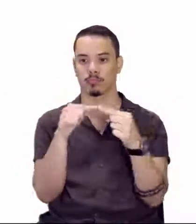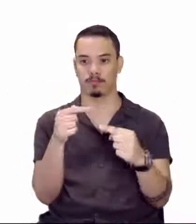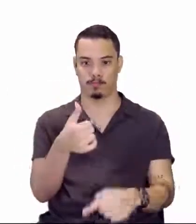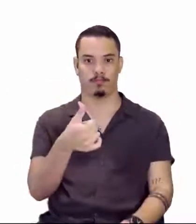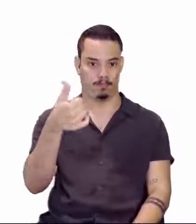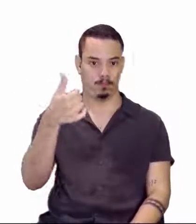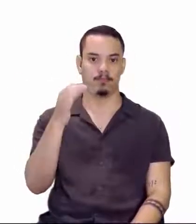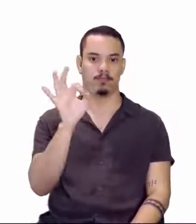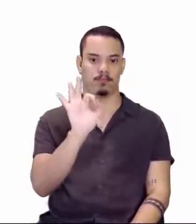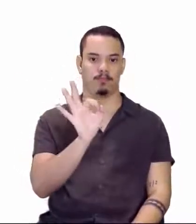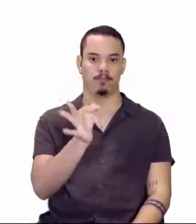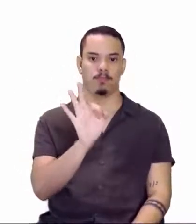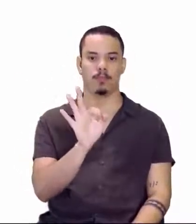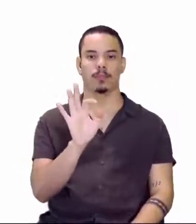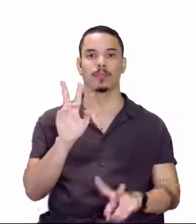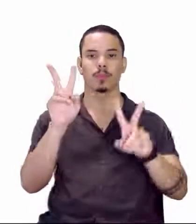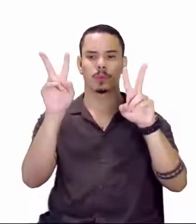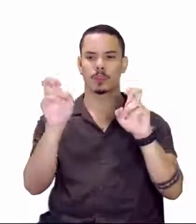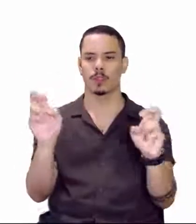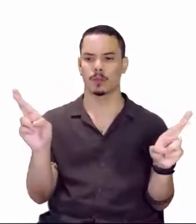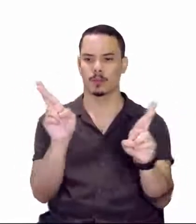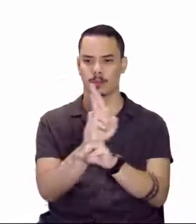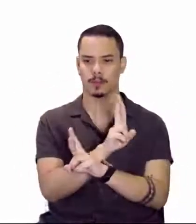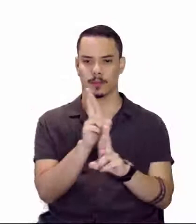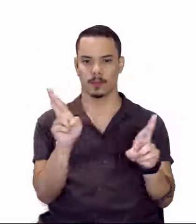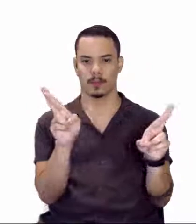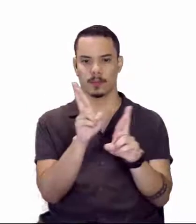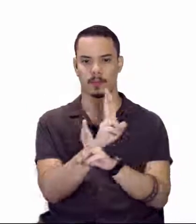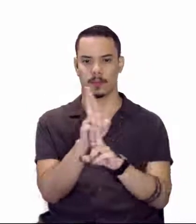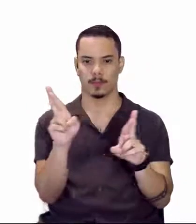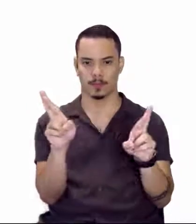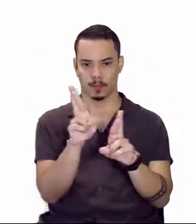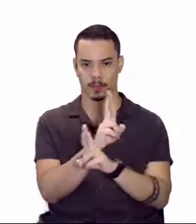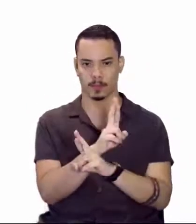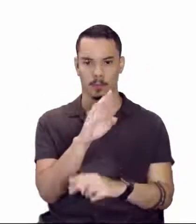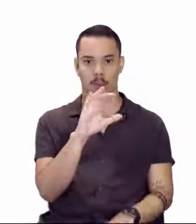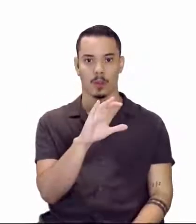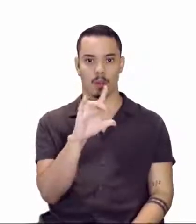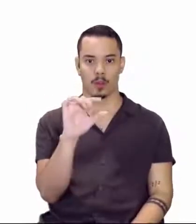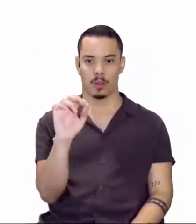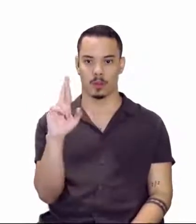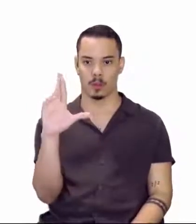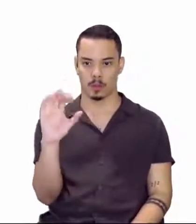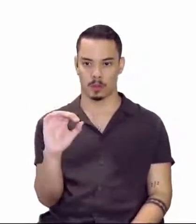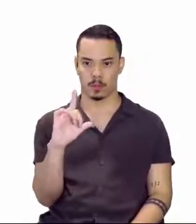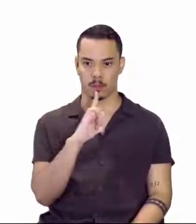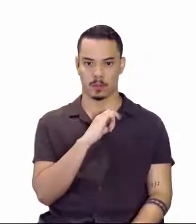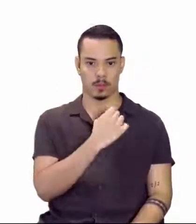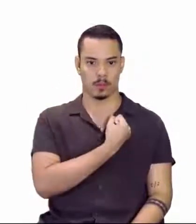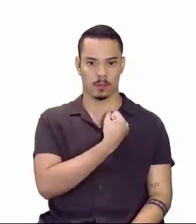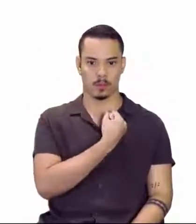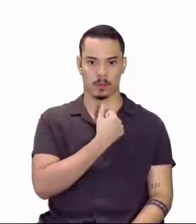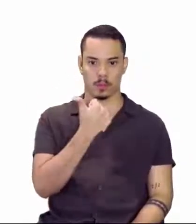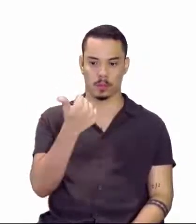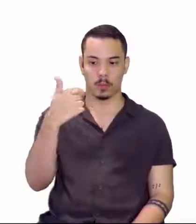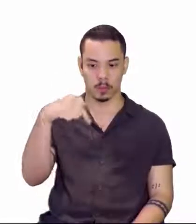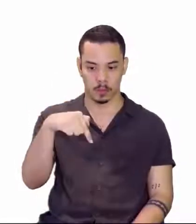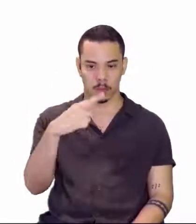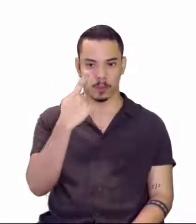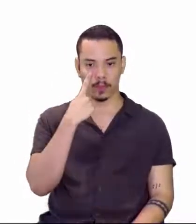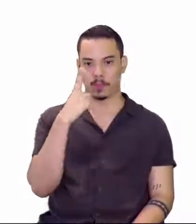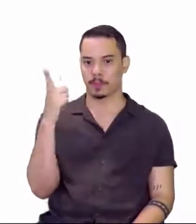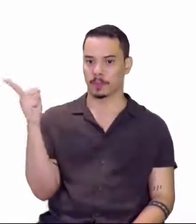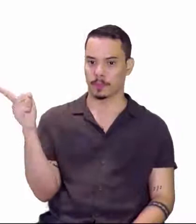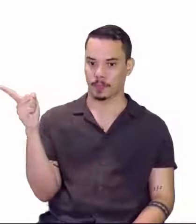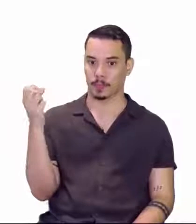Com relação ao o cloro tem número atômico 17. Quando